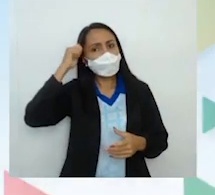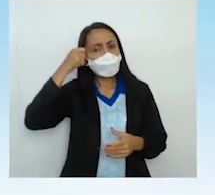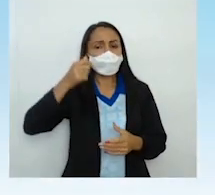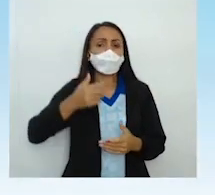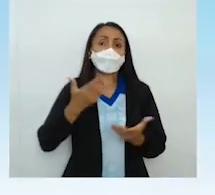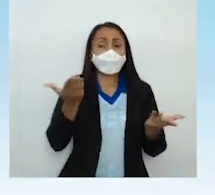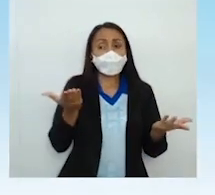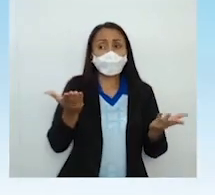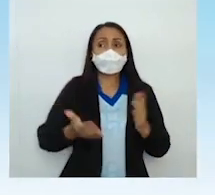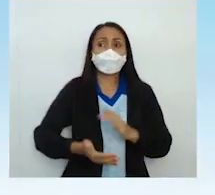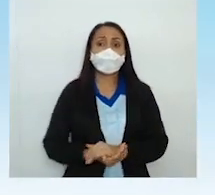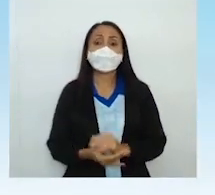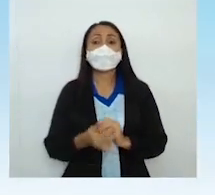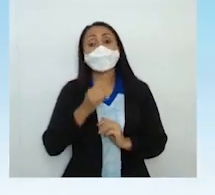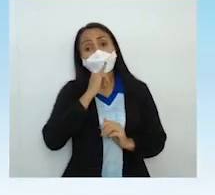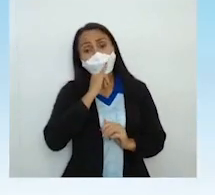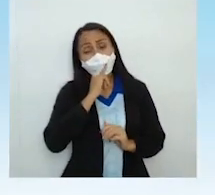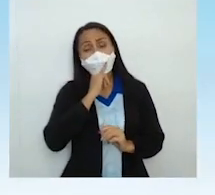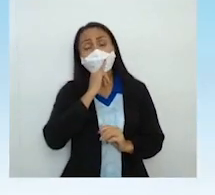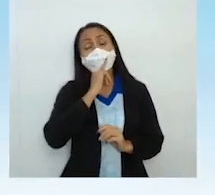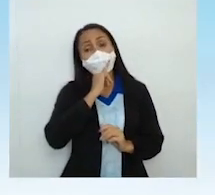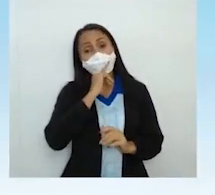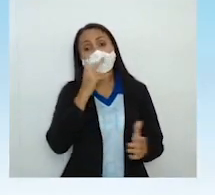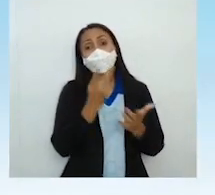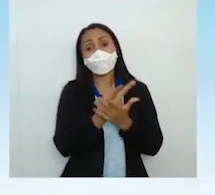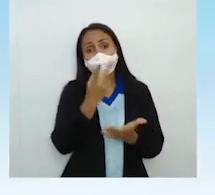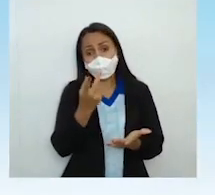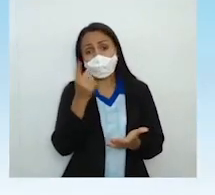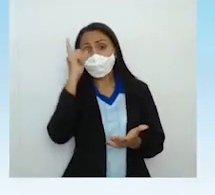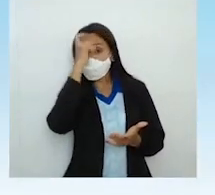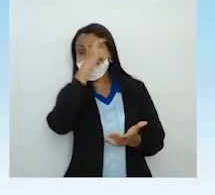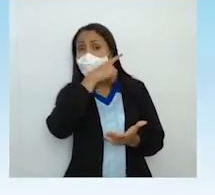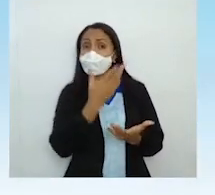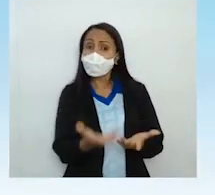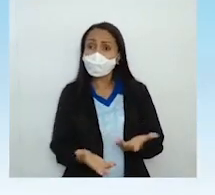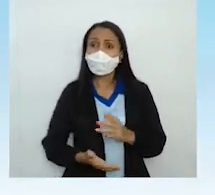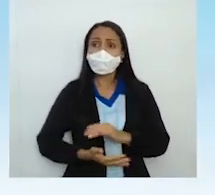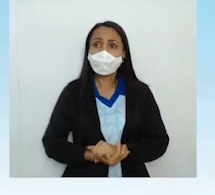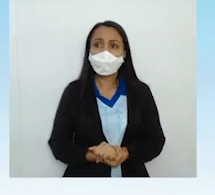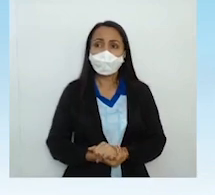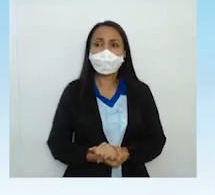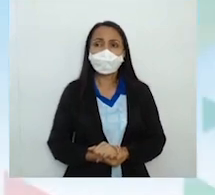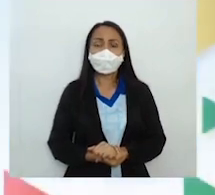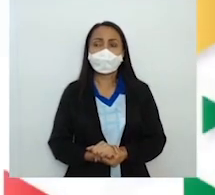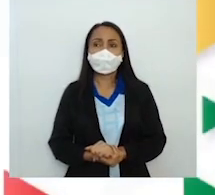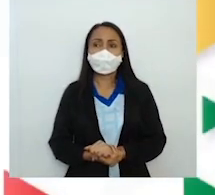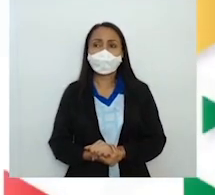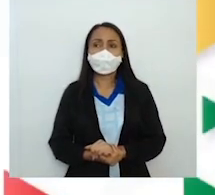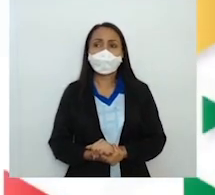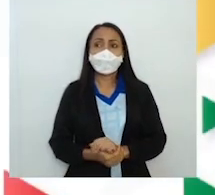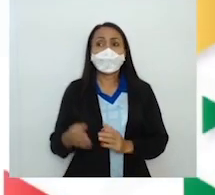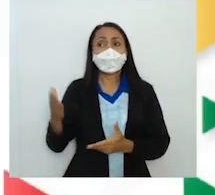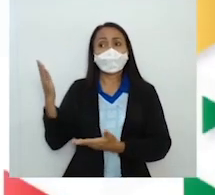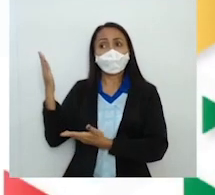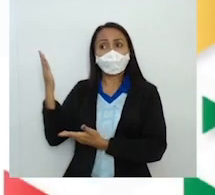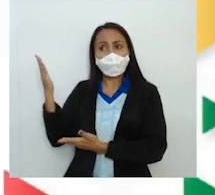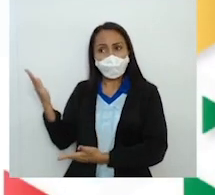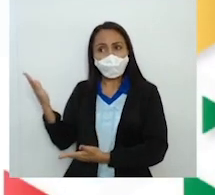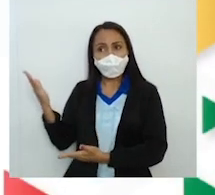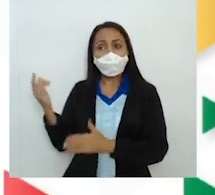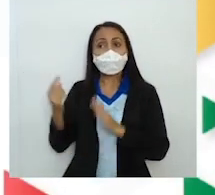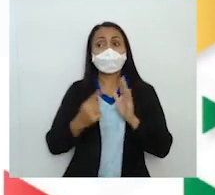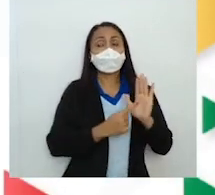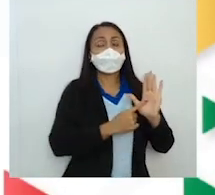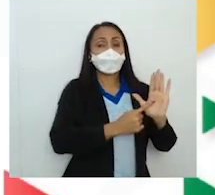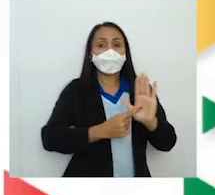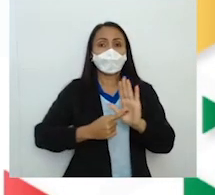aí. Infelizmente, é uma situação difícil. E esta outra? Esta outra foto aí justamente mostra